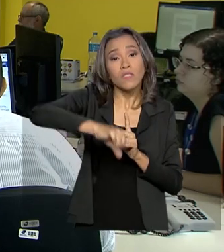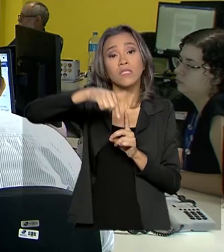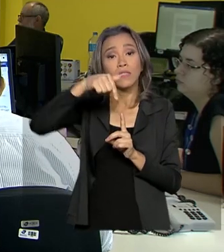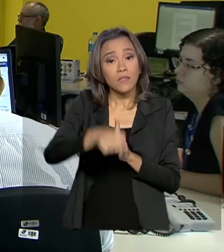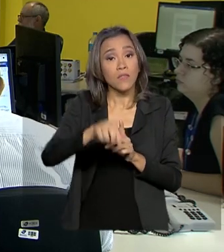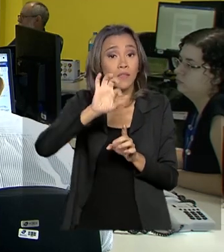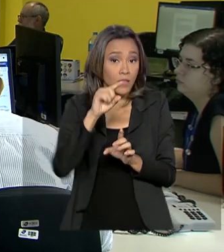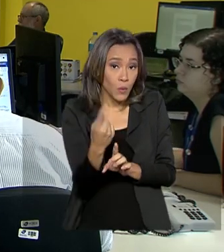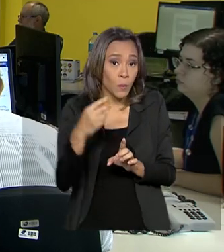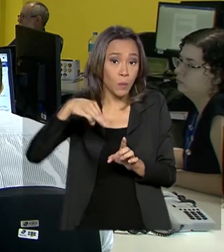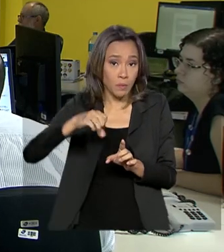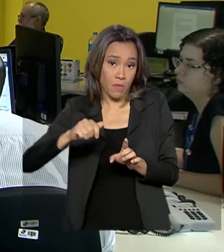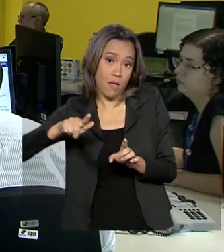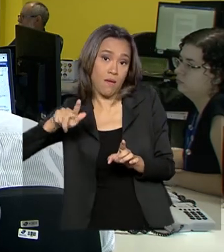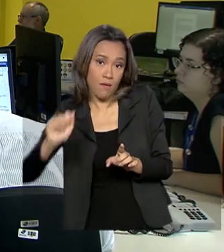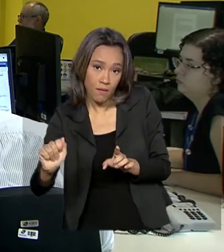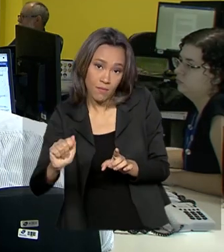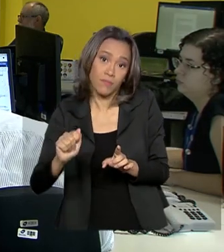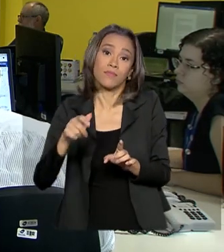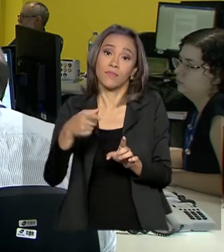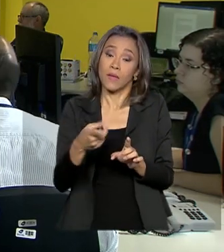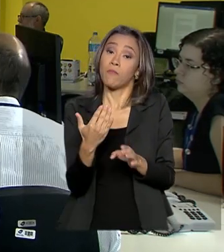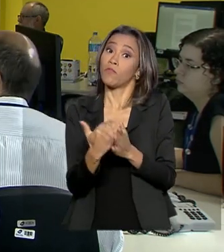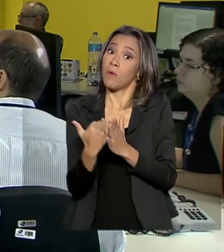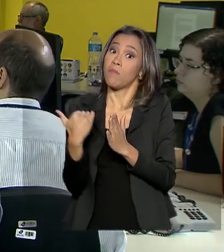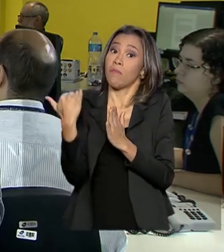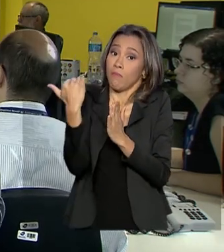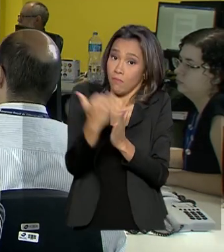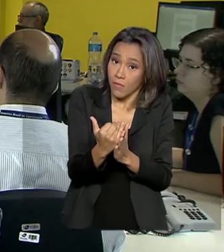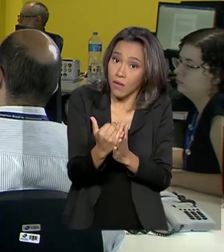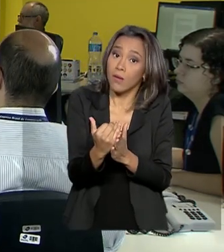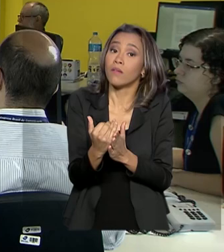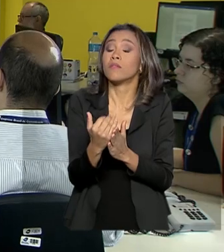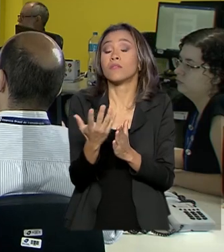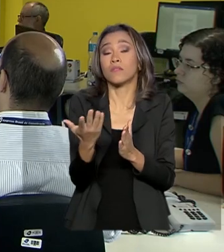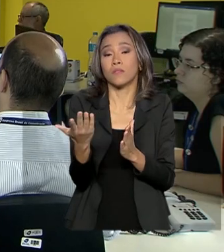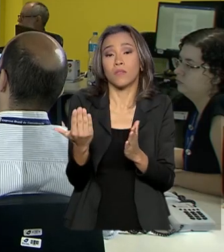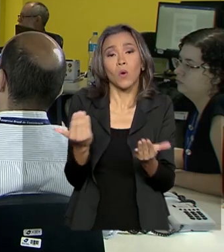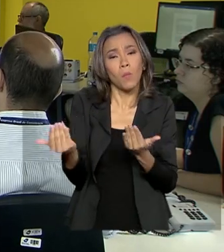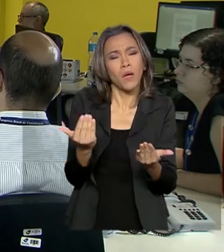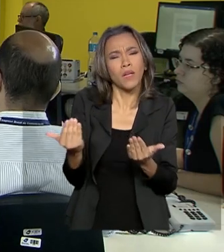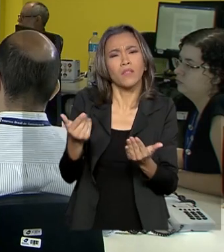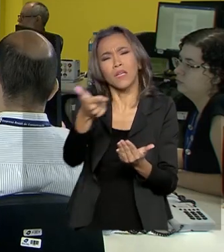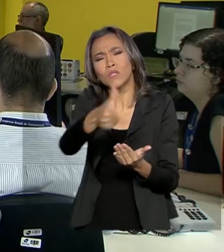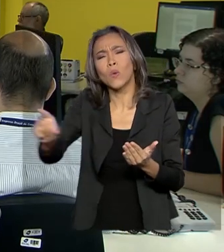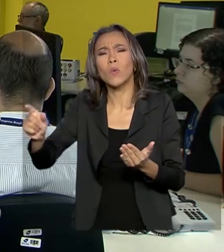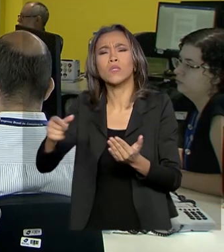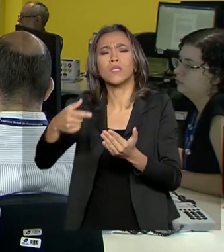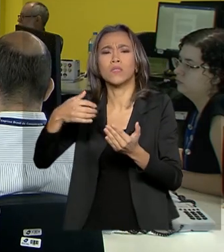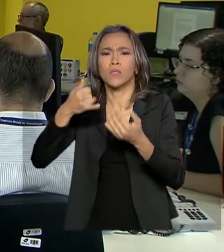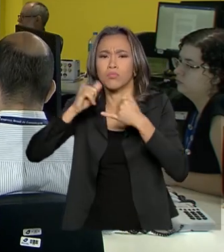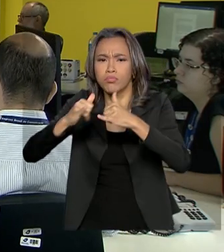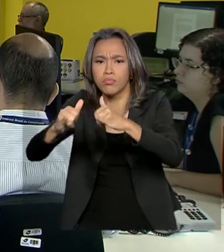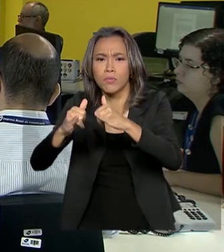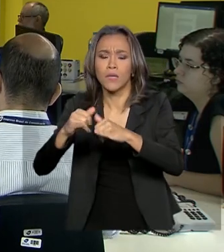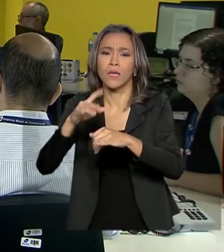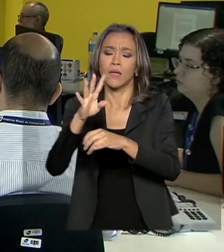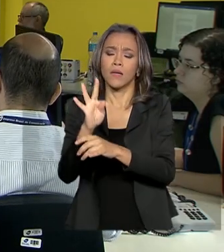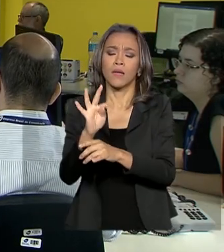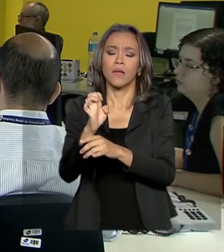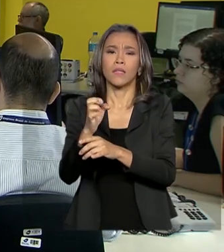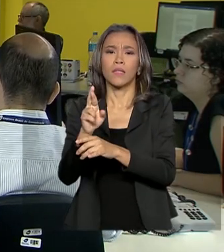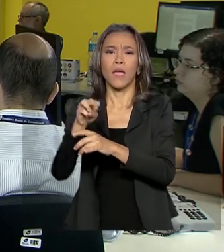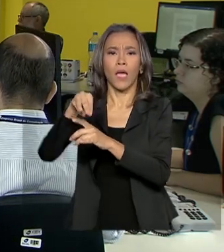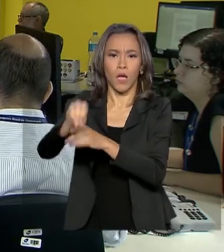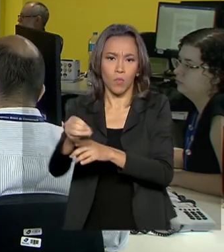do que 776 megawatts que foram adicionados pelas usinas termoelétricas. Merecem atenção também as usinas solares